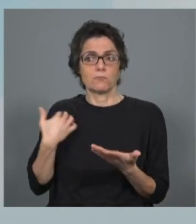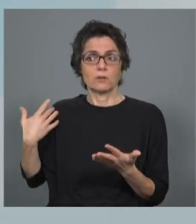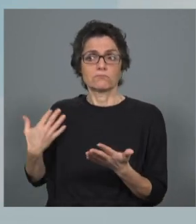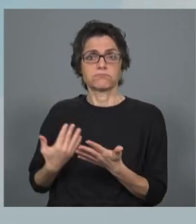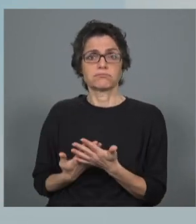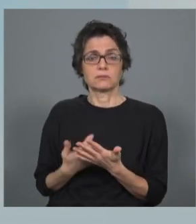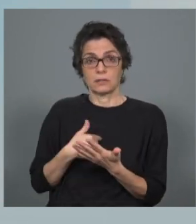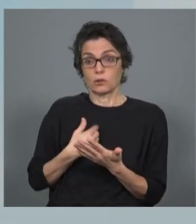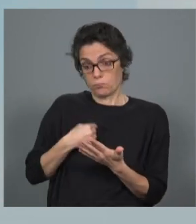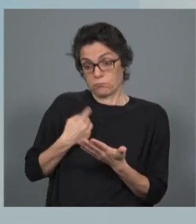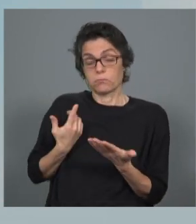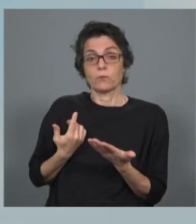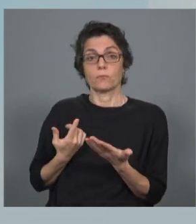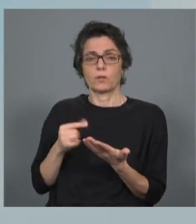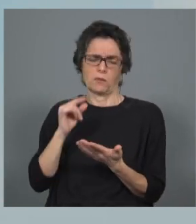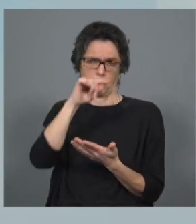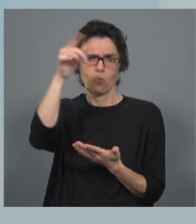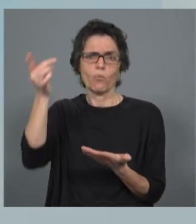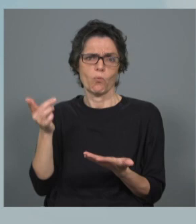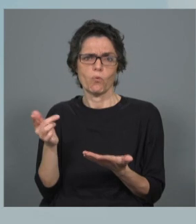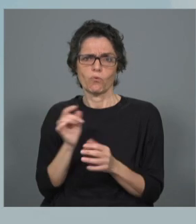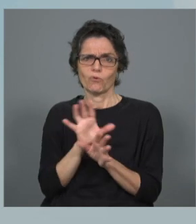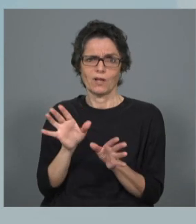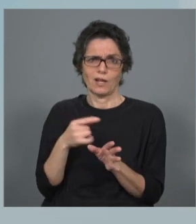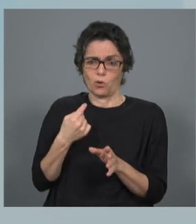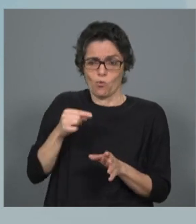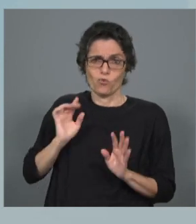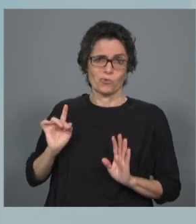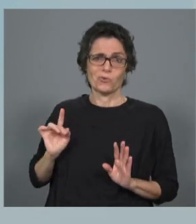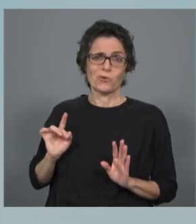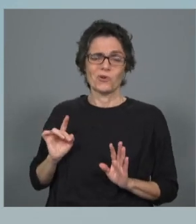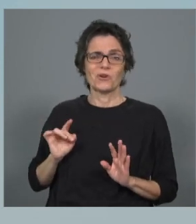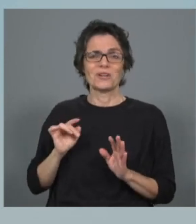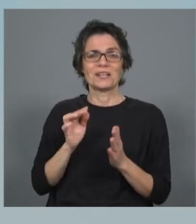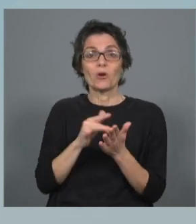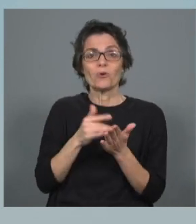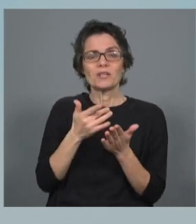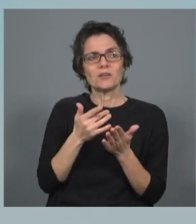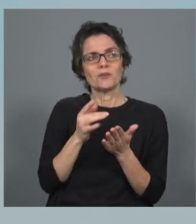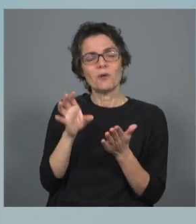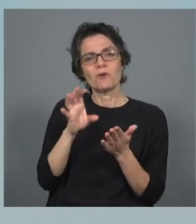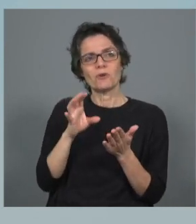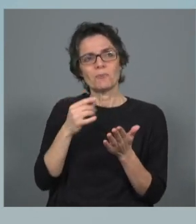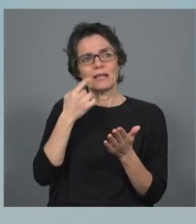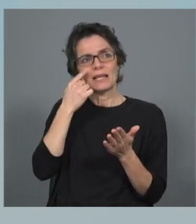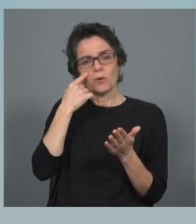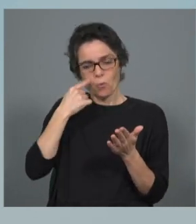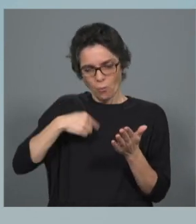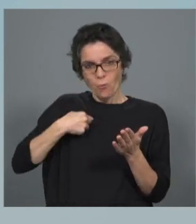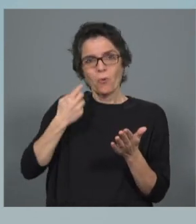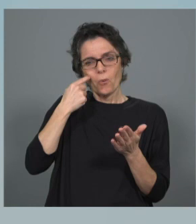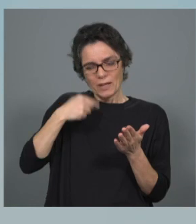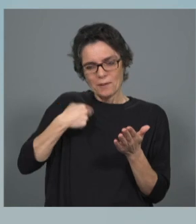mim pessoalmente, mas imagino que certamente não seja o único nesta lógica, os livros foram uma maneira de saber quem eu era, de saber o que